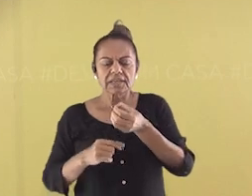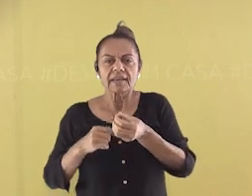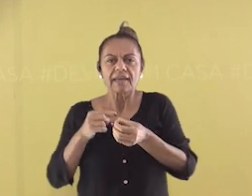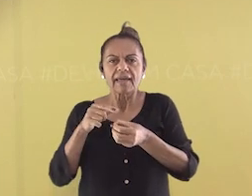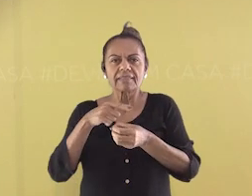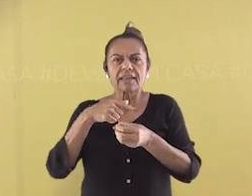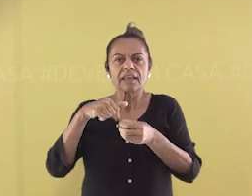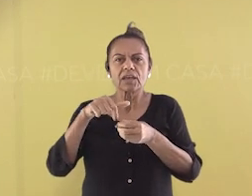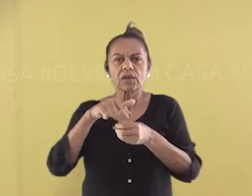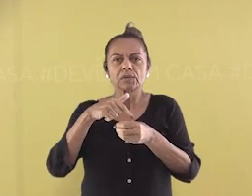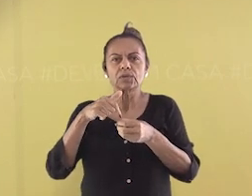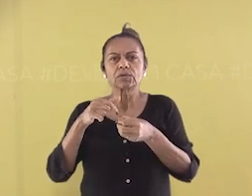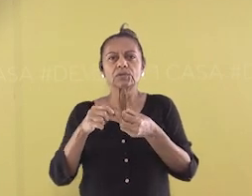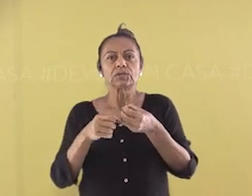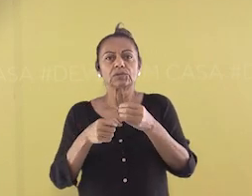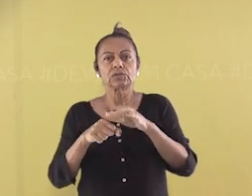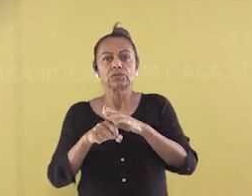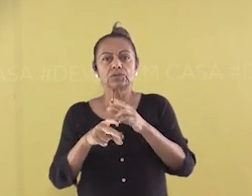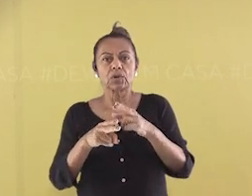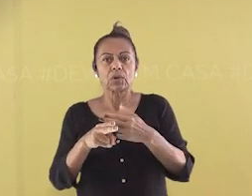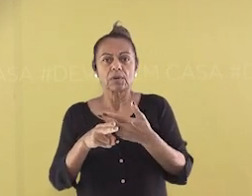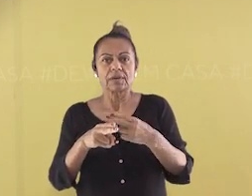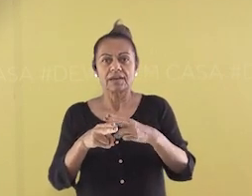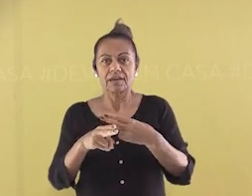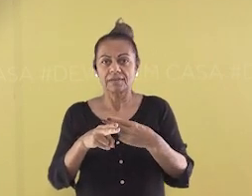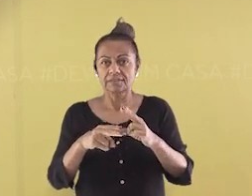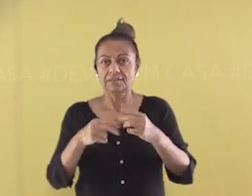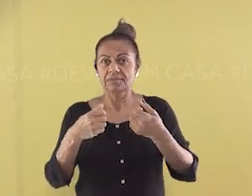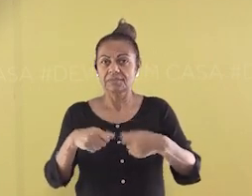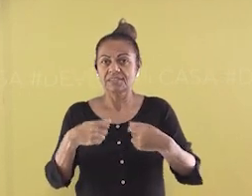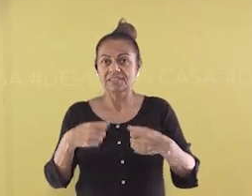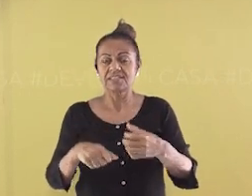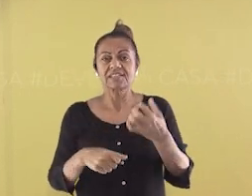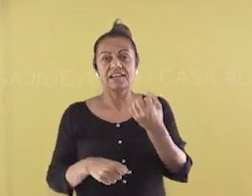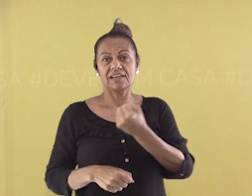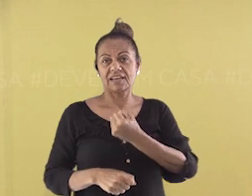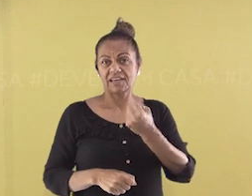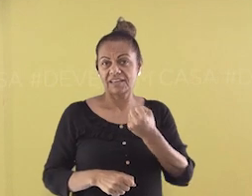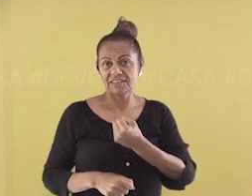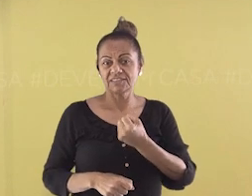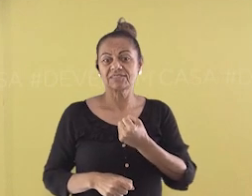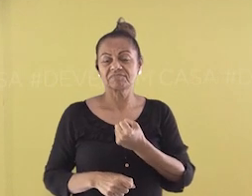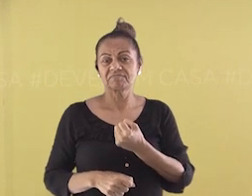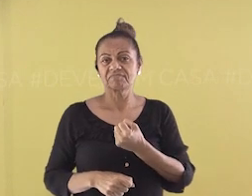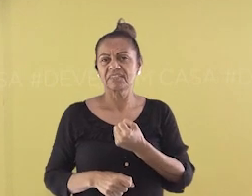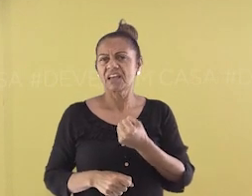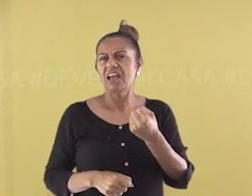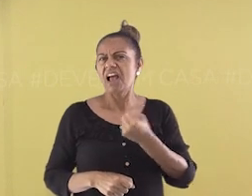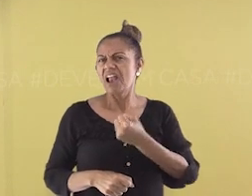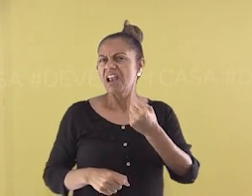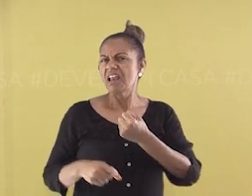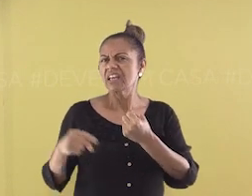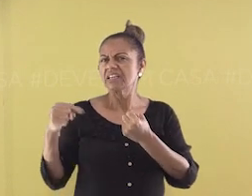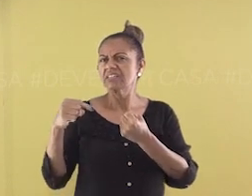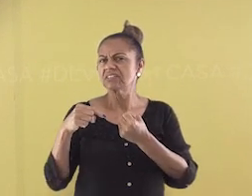condensado, precisamos de quê? Do leite. E quem fornece o leite? São os bovinos,